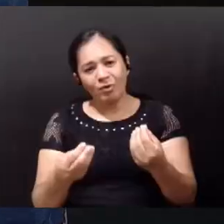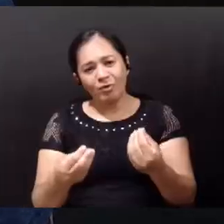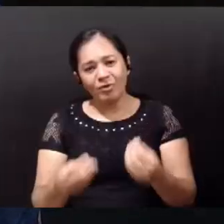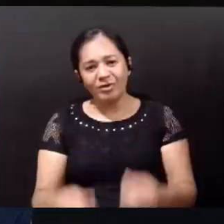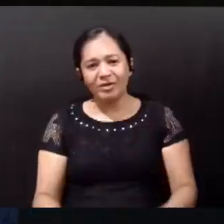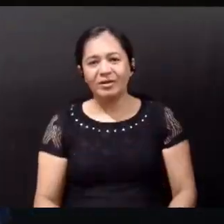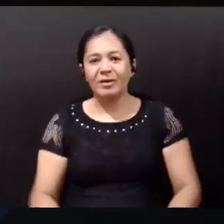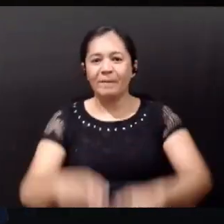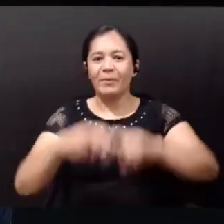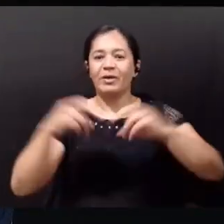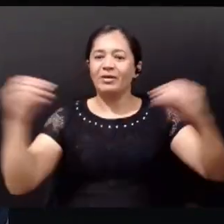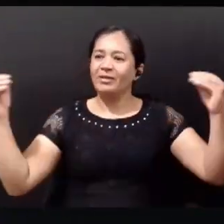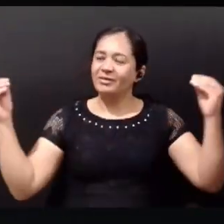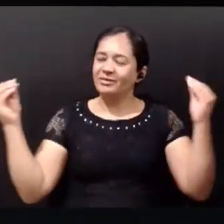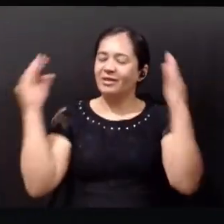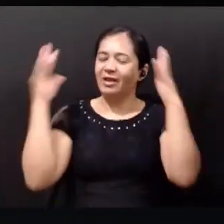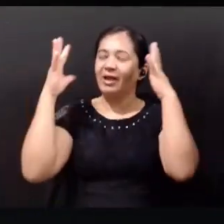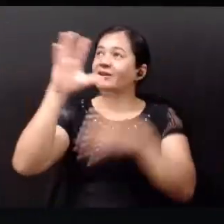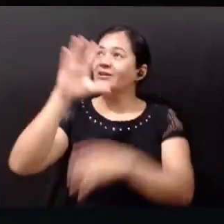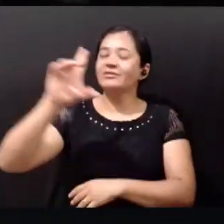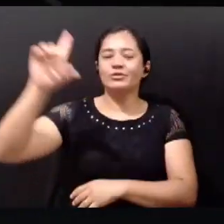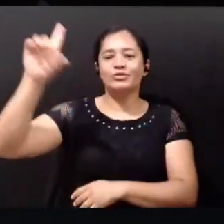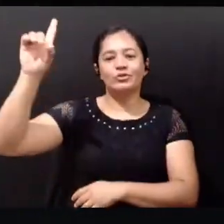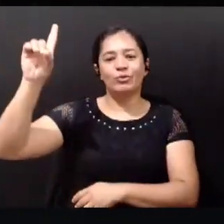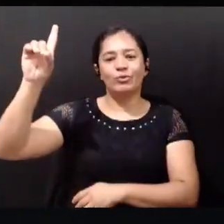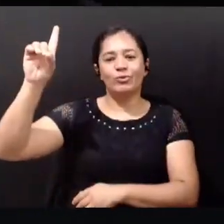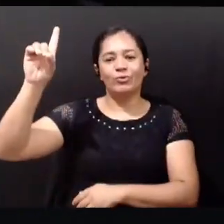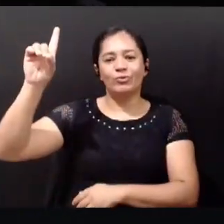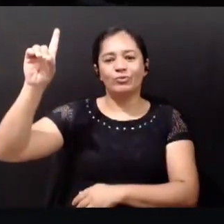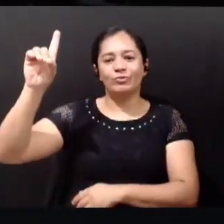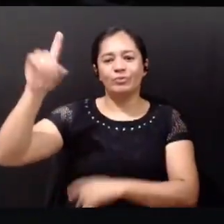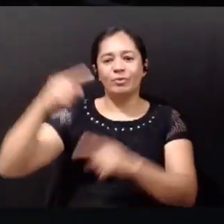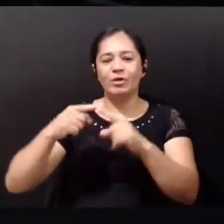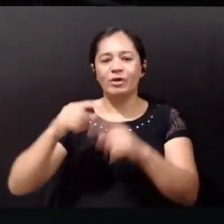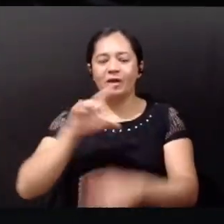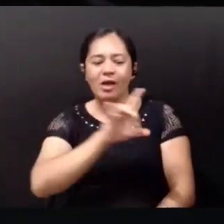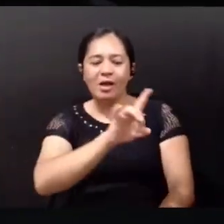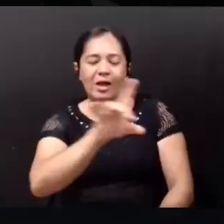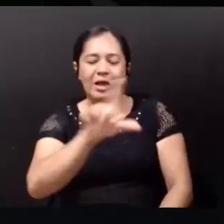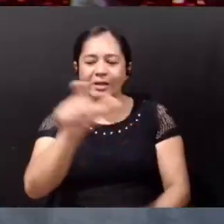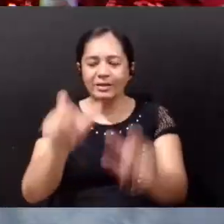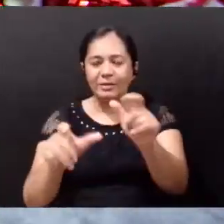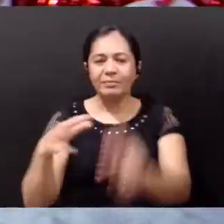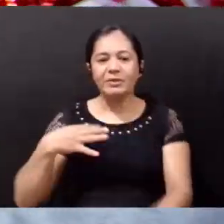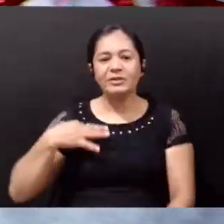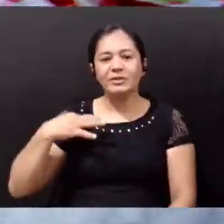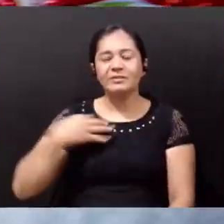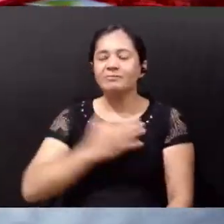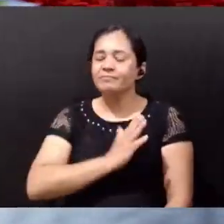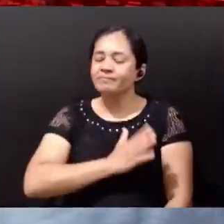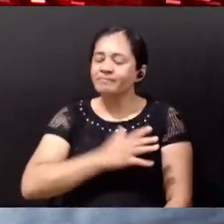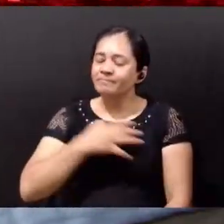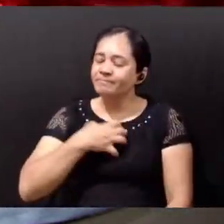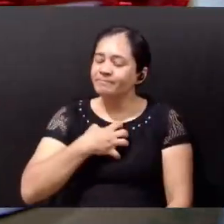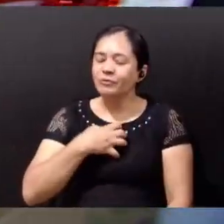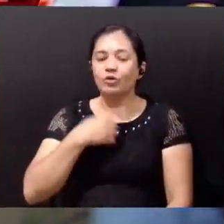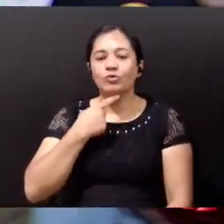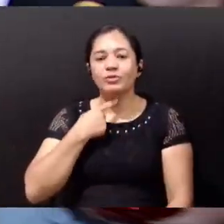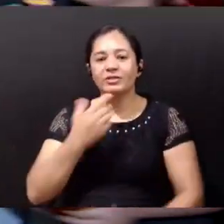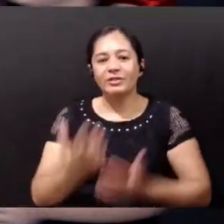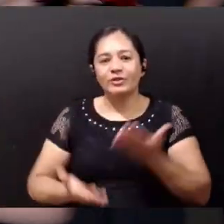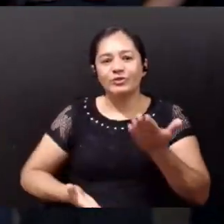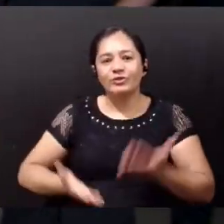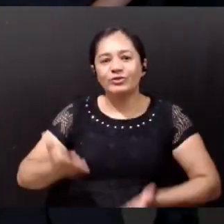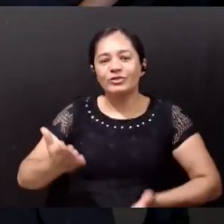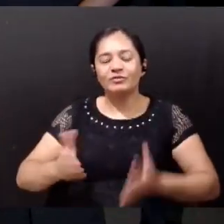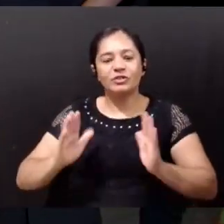É a graça de Deus. No momento em que cada voluntário sente no coração o desejo de servir, ali já está começando,